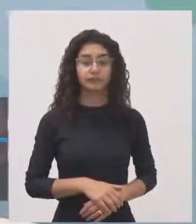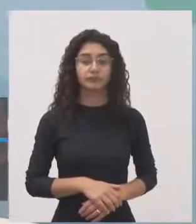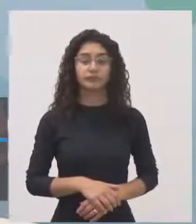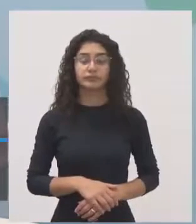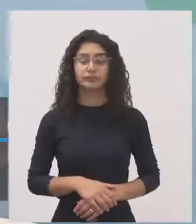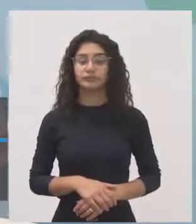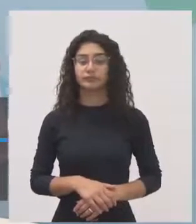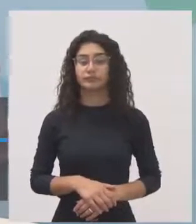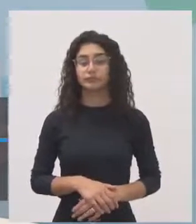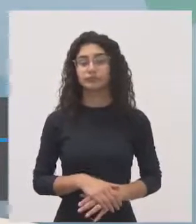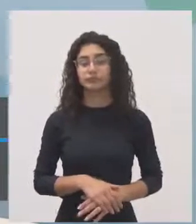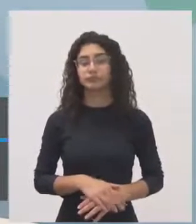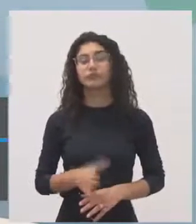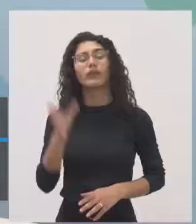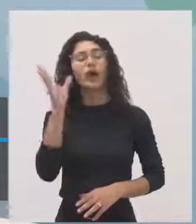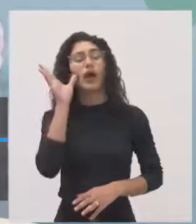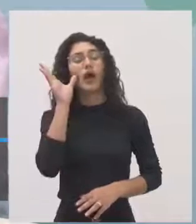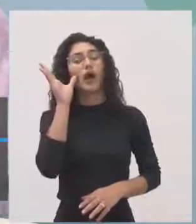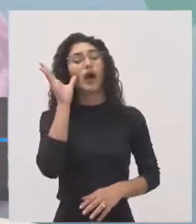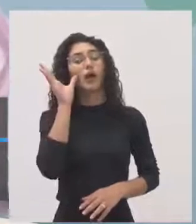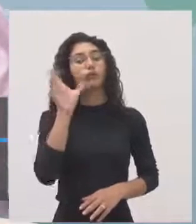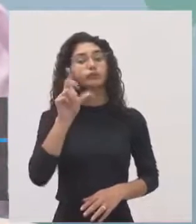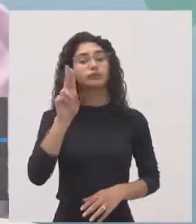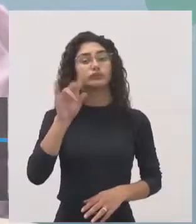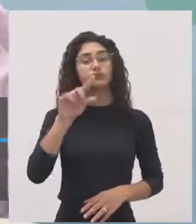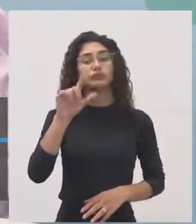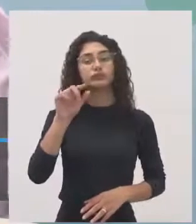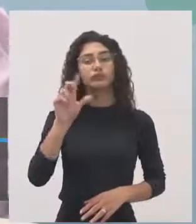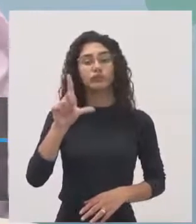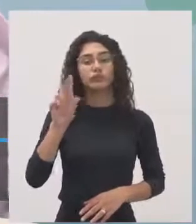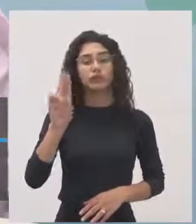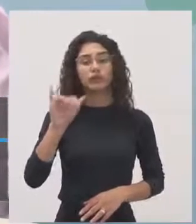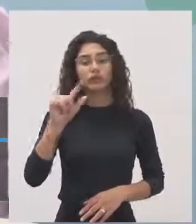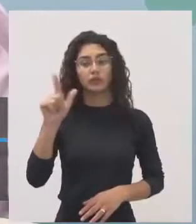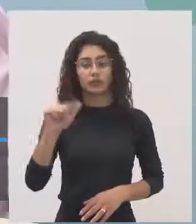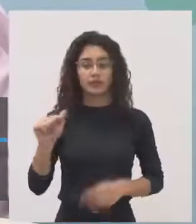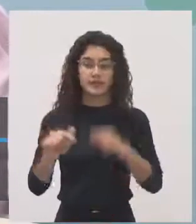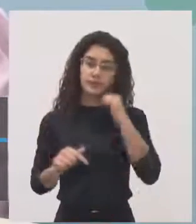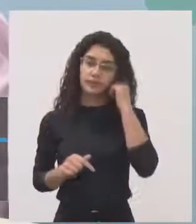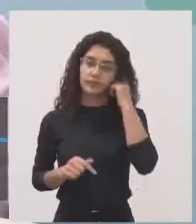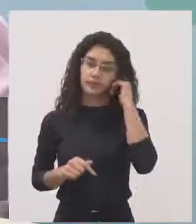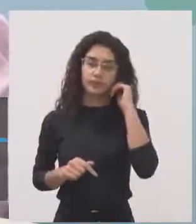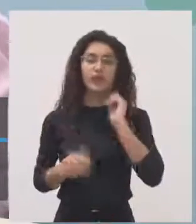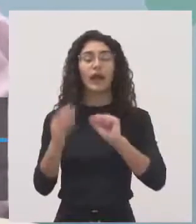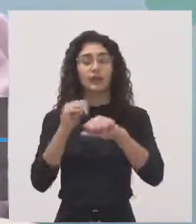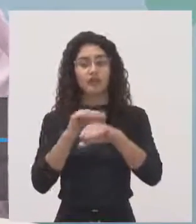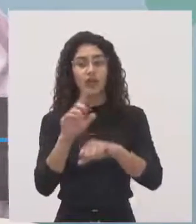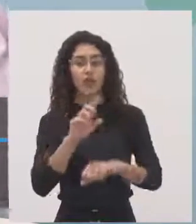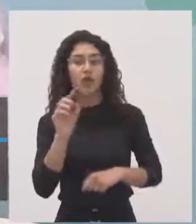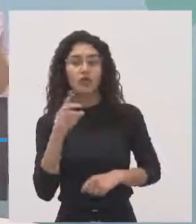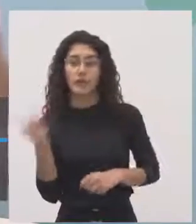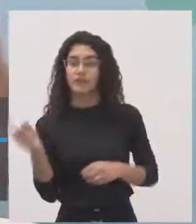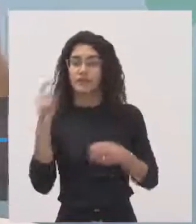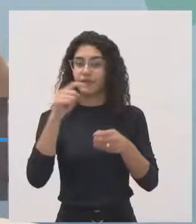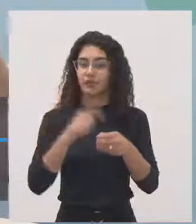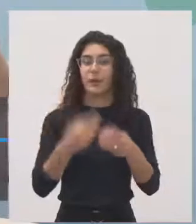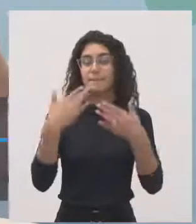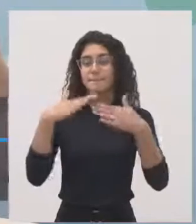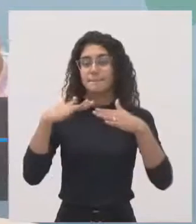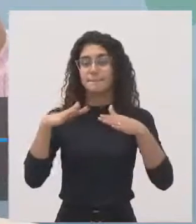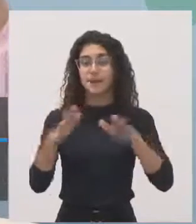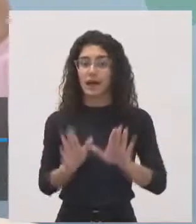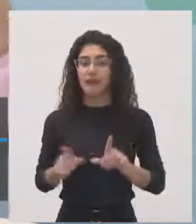Seria interessante, o Luiz Carlos, eu vou já deixar a dica não só para você retornar,